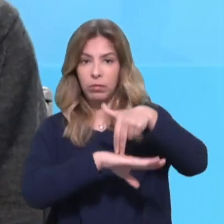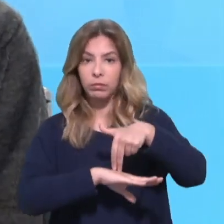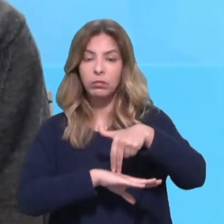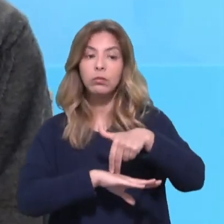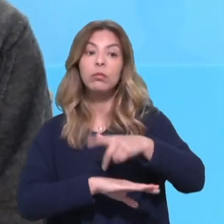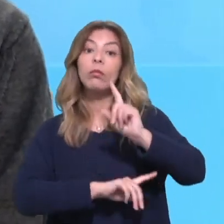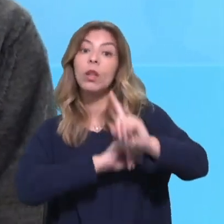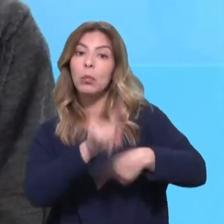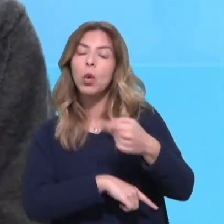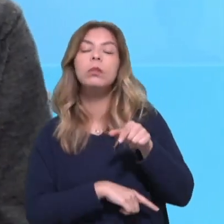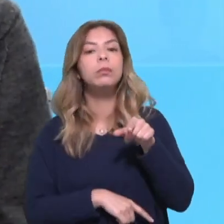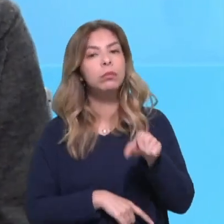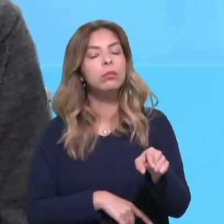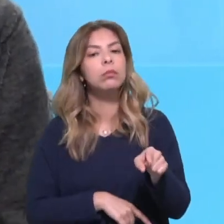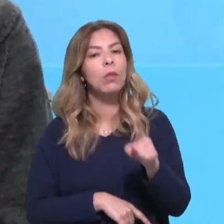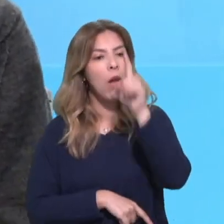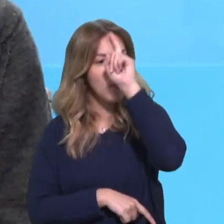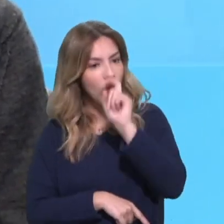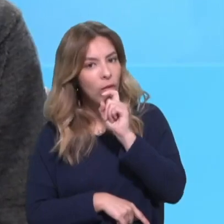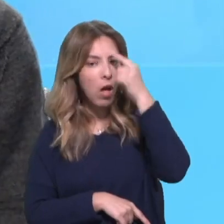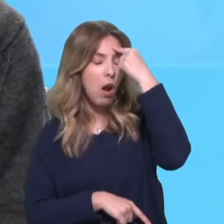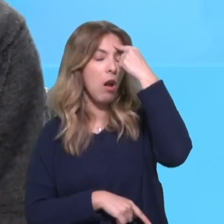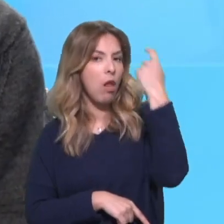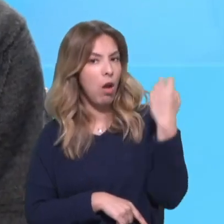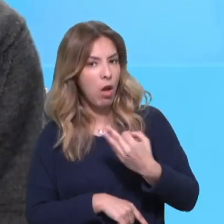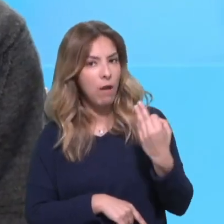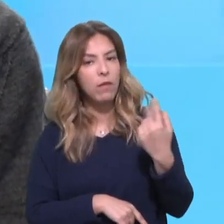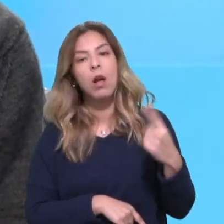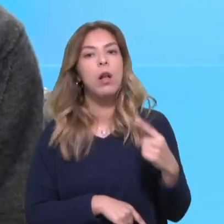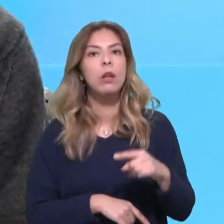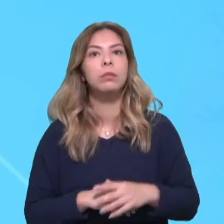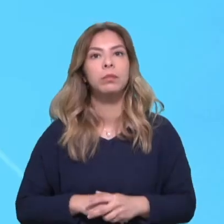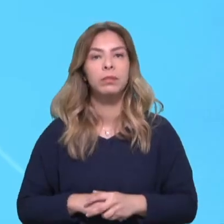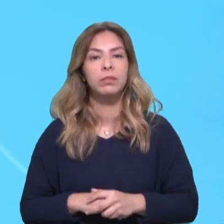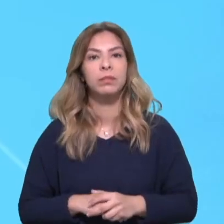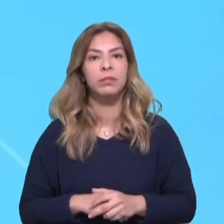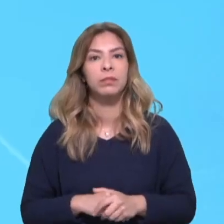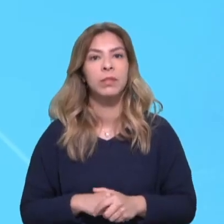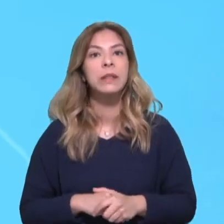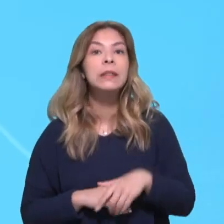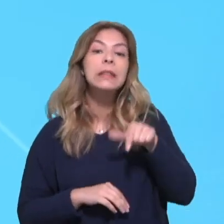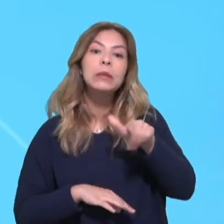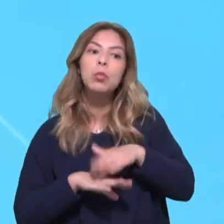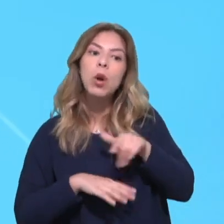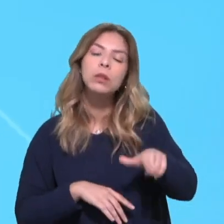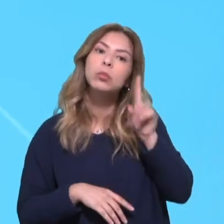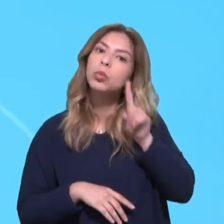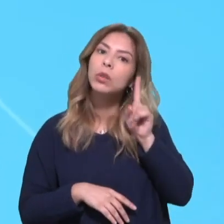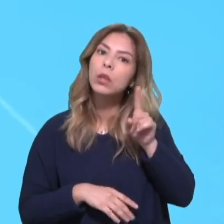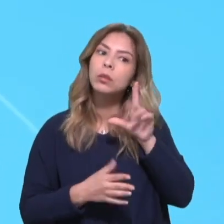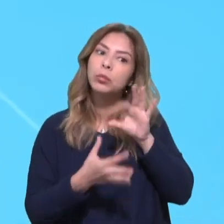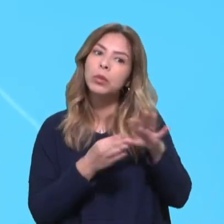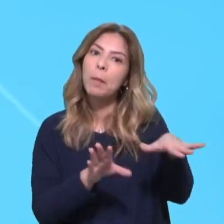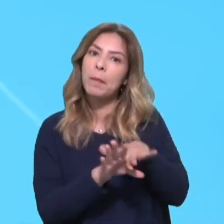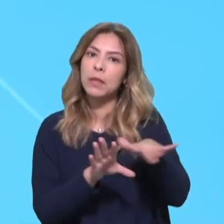na Eucaristia, que é o memorial por excelência da morte e da ressurreição do Senhor. Daí a importância da participação nesta